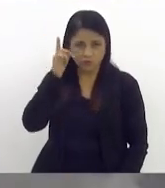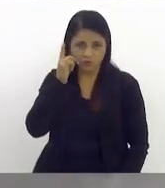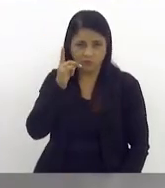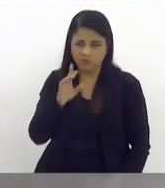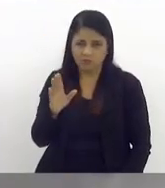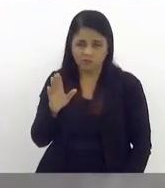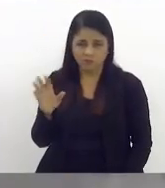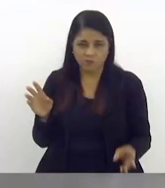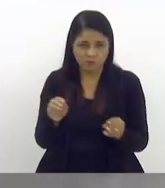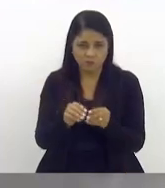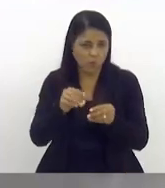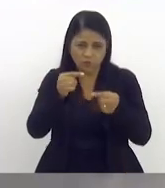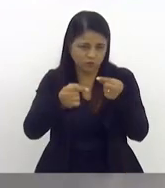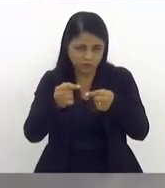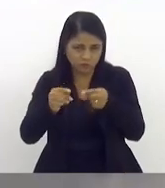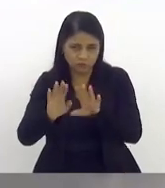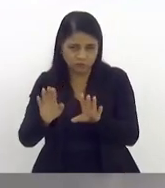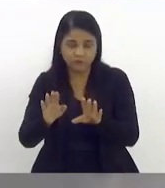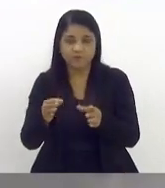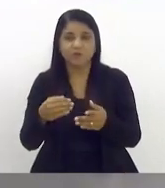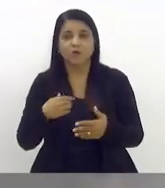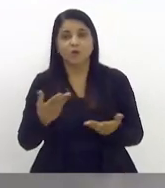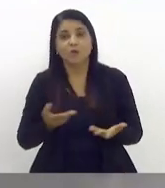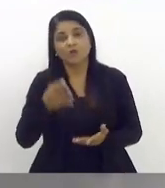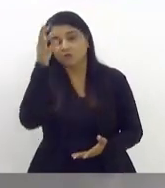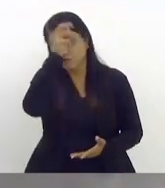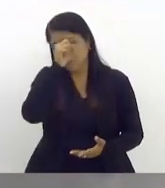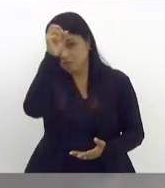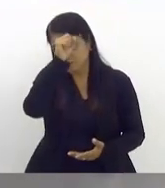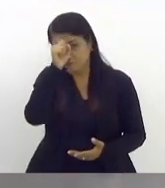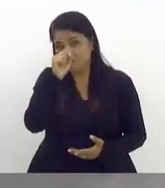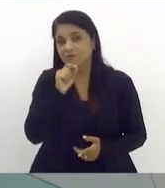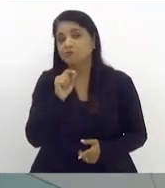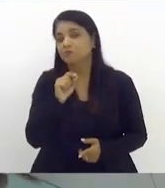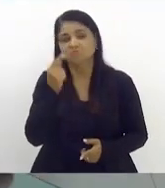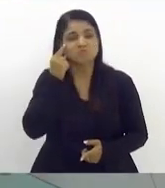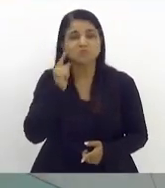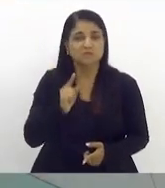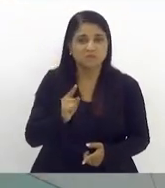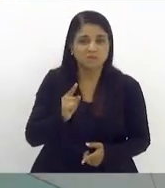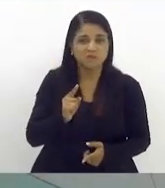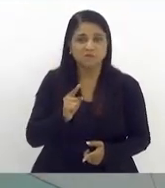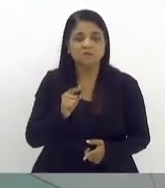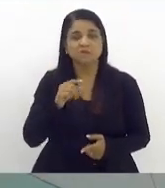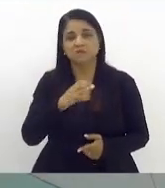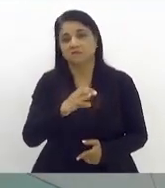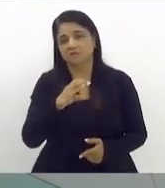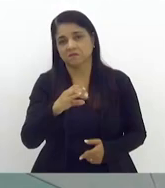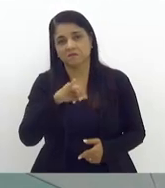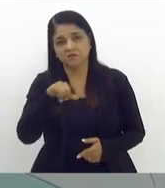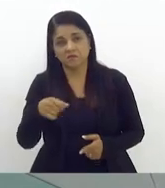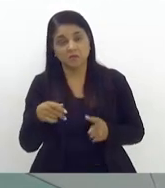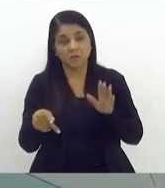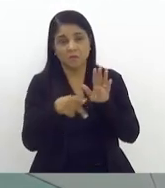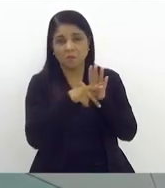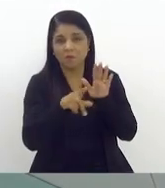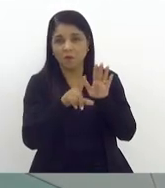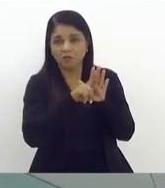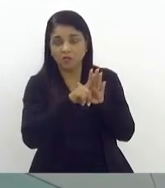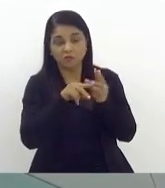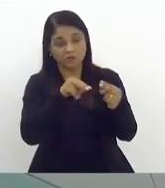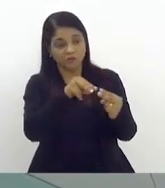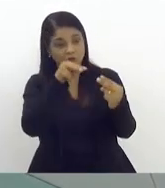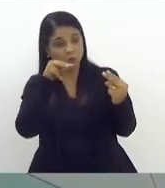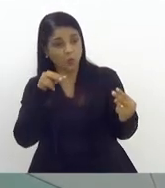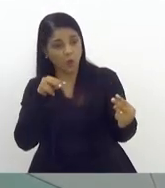encerrar, não é discutir, não. Hoje eu aprendi uma coisa que eu não sabia, né, aqui na CCJ. Esse é um projeto que está no mundo